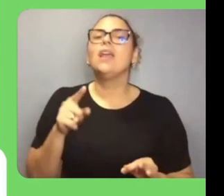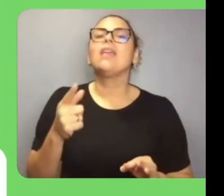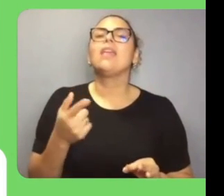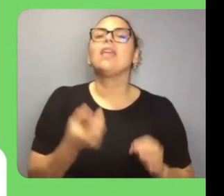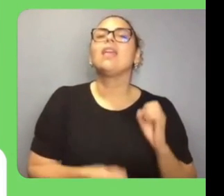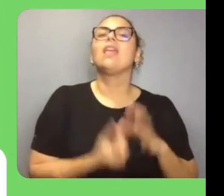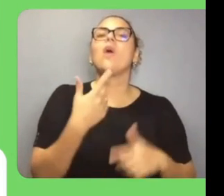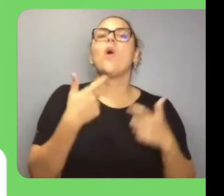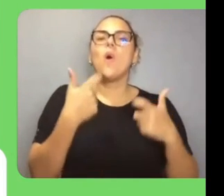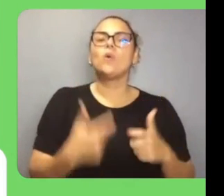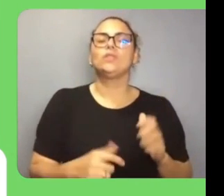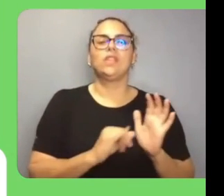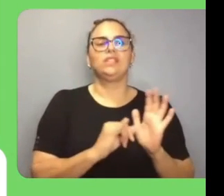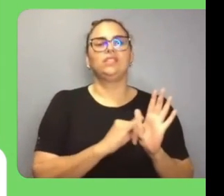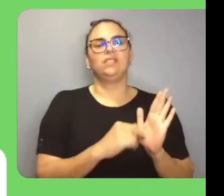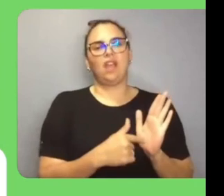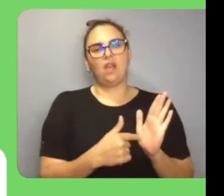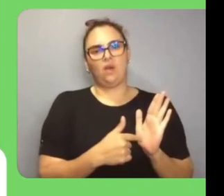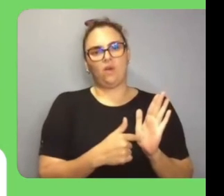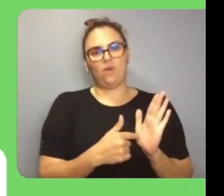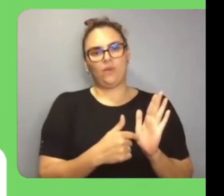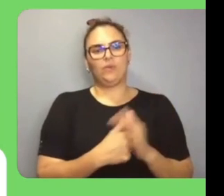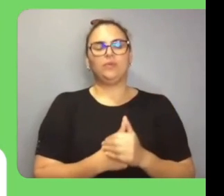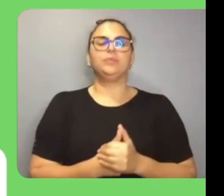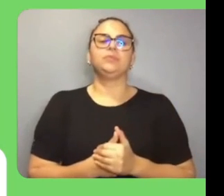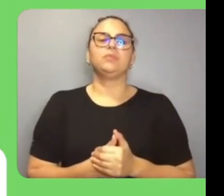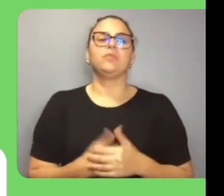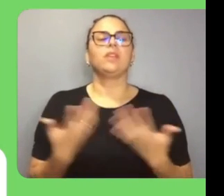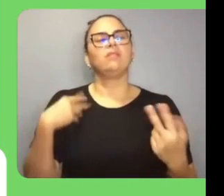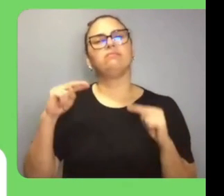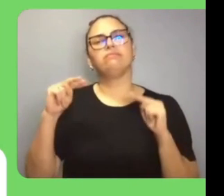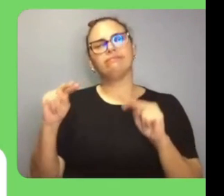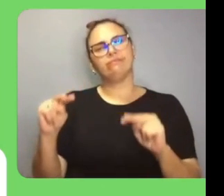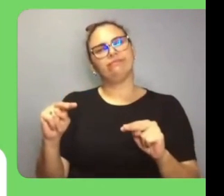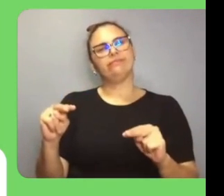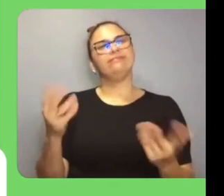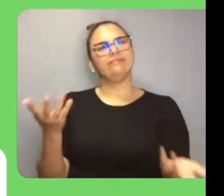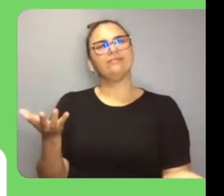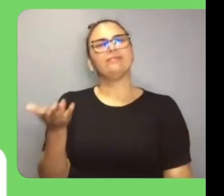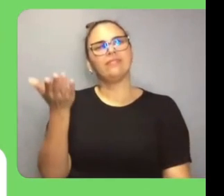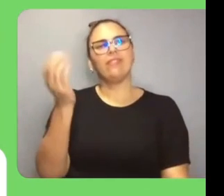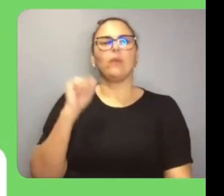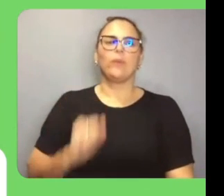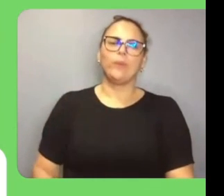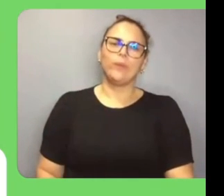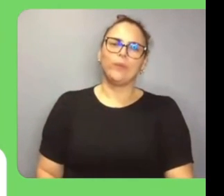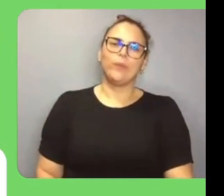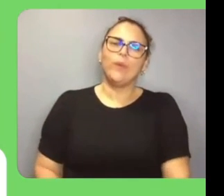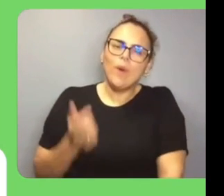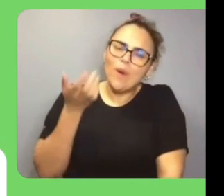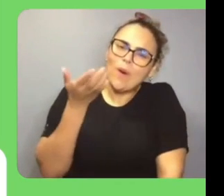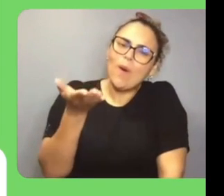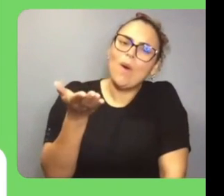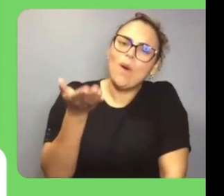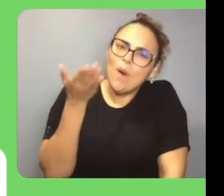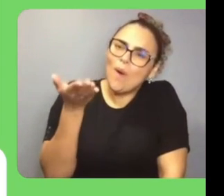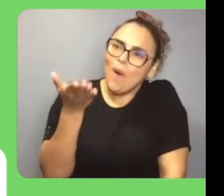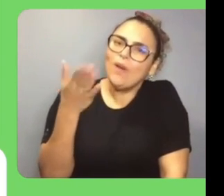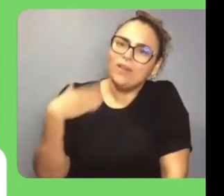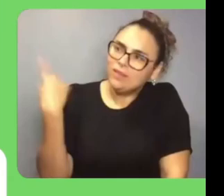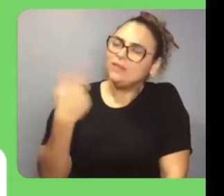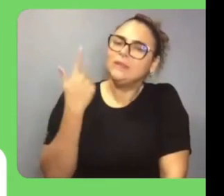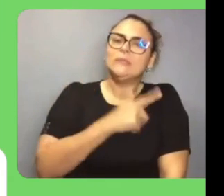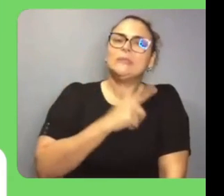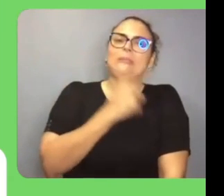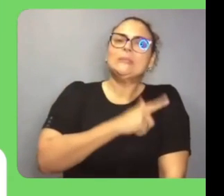de um edital, entendeu? E eu olho assim, eu falo assim, cara, tá vendo? Olha o que a gente faz. Olha o